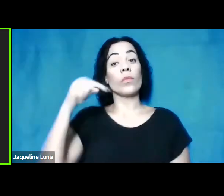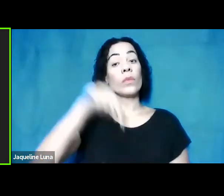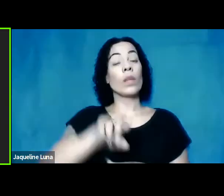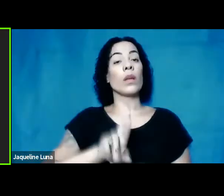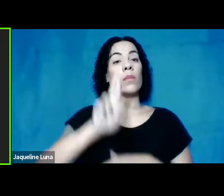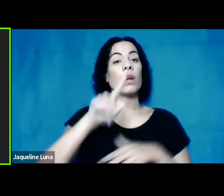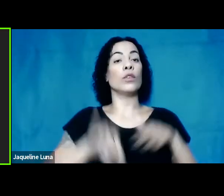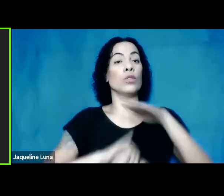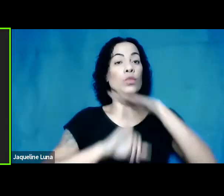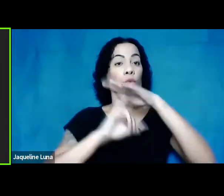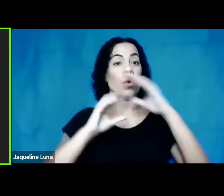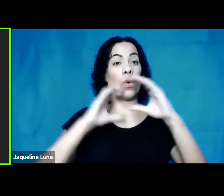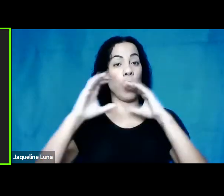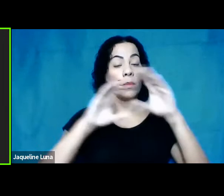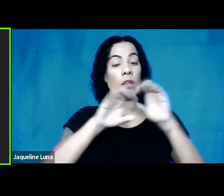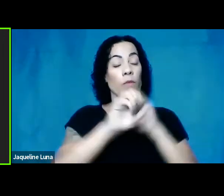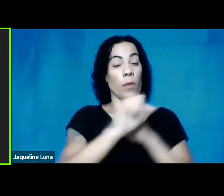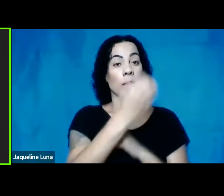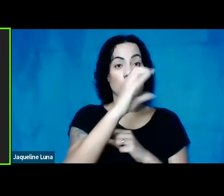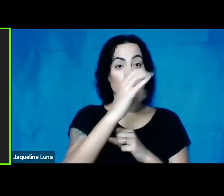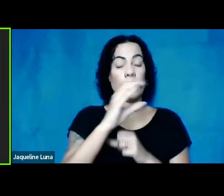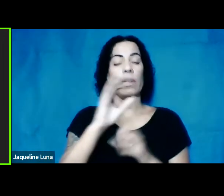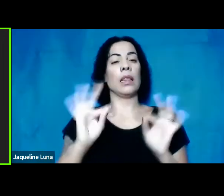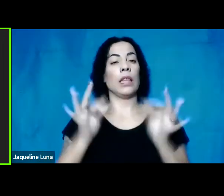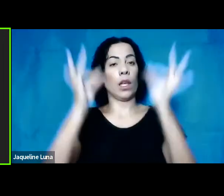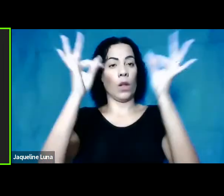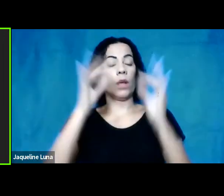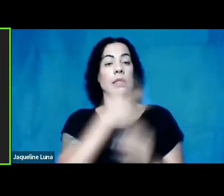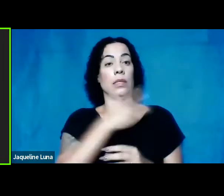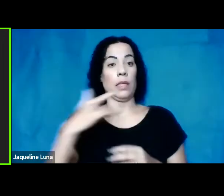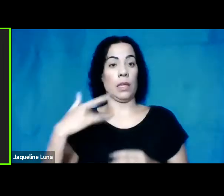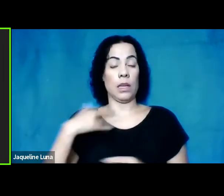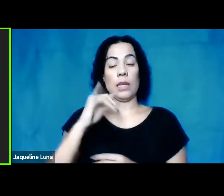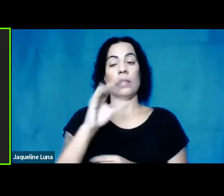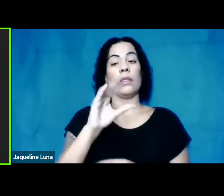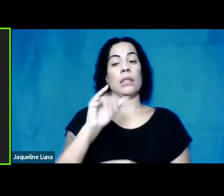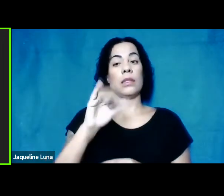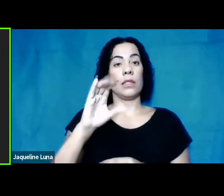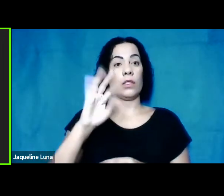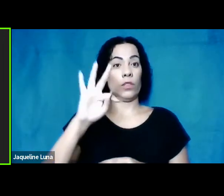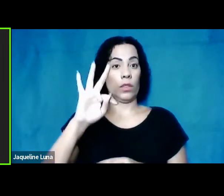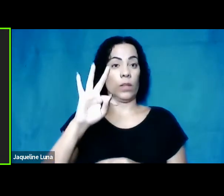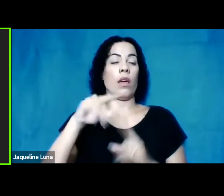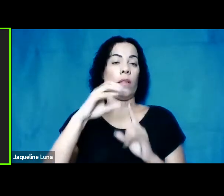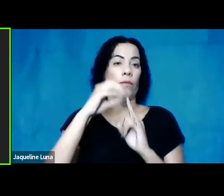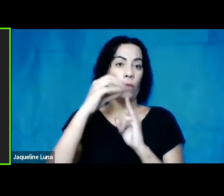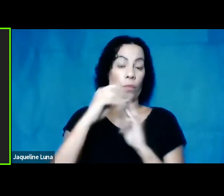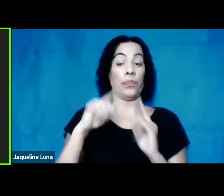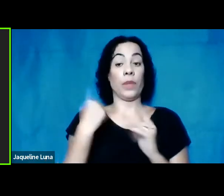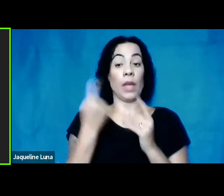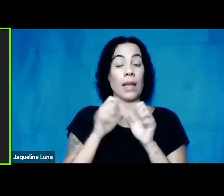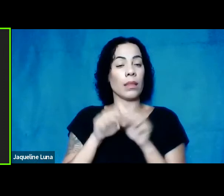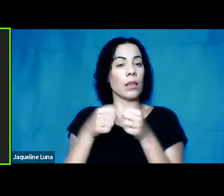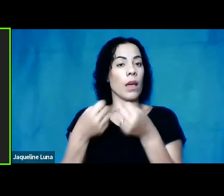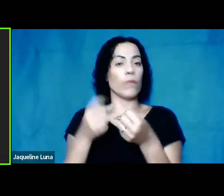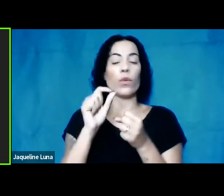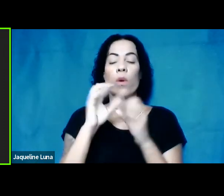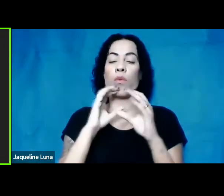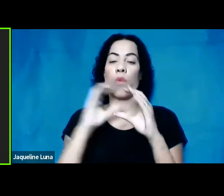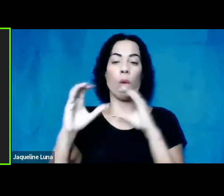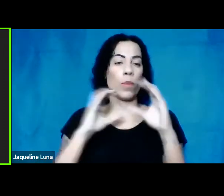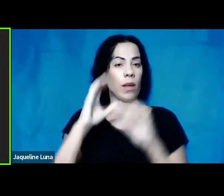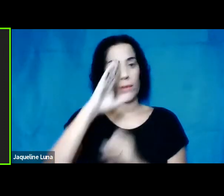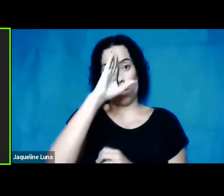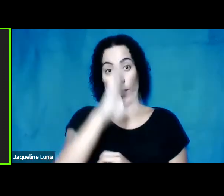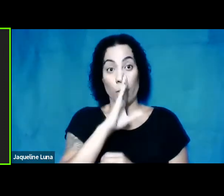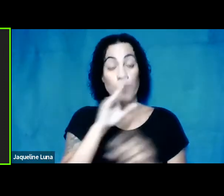e Informação Científica e Tecnológica em Saúde, o ICICT, da Fiocruz. E nós defendemos no ICICT a comunicação pública e o